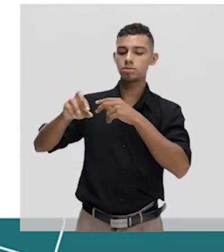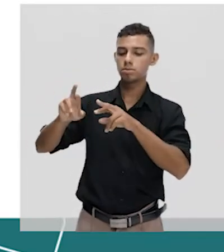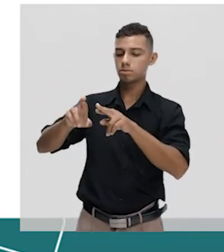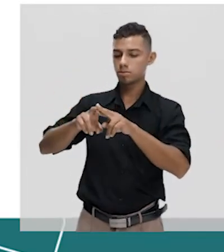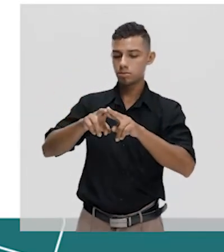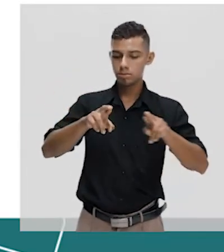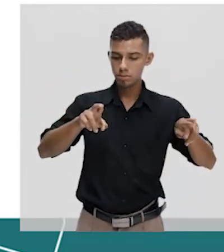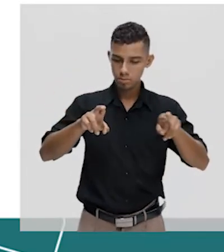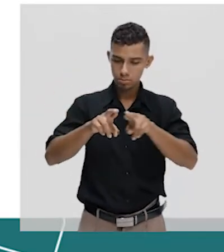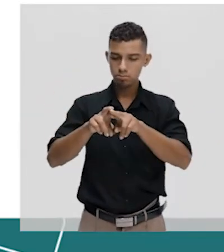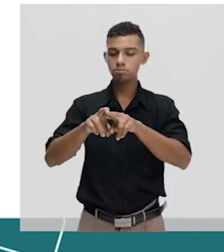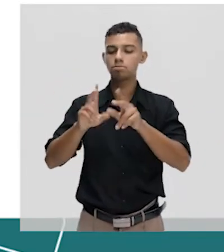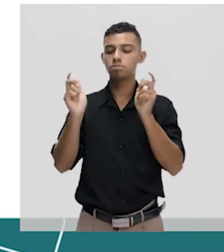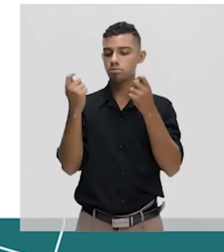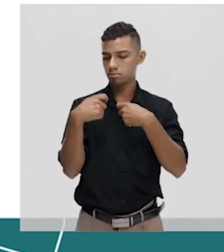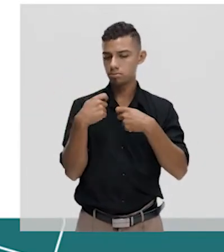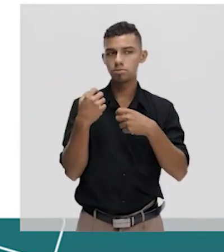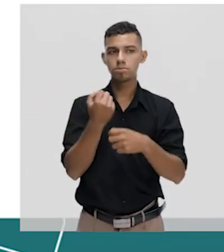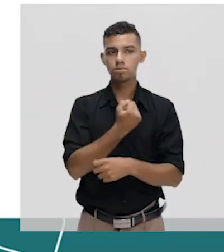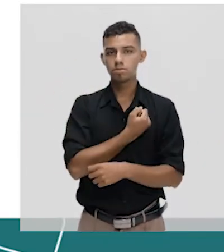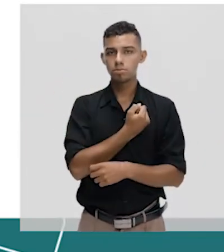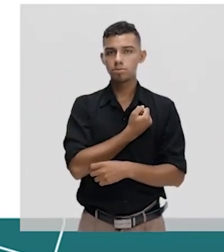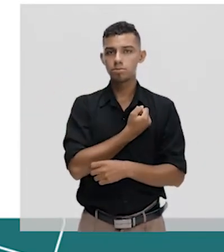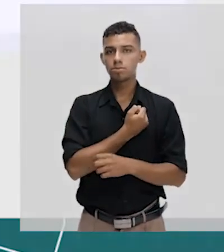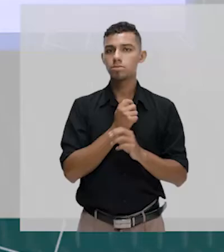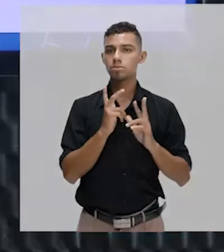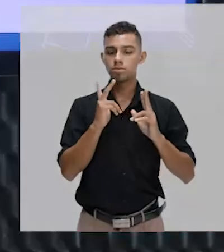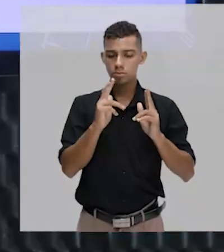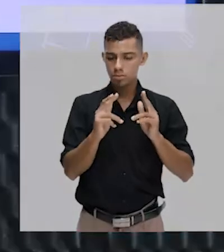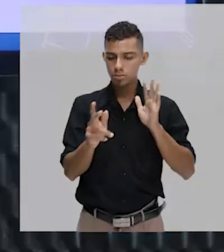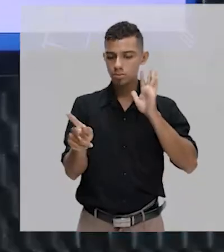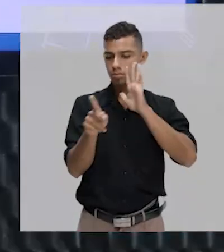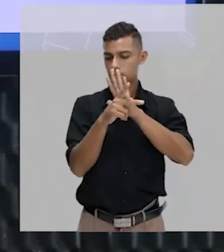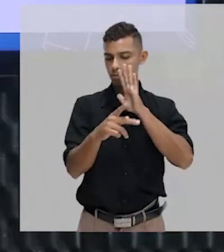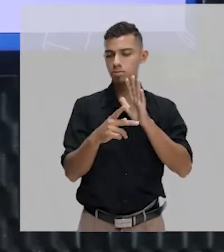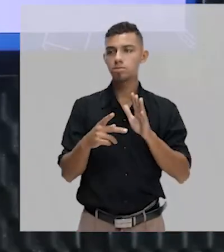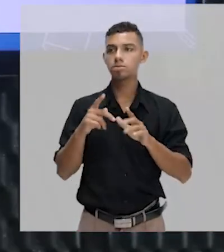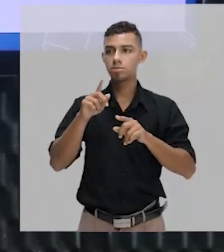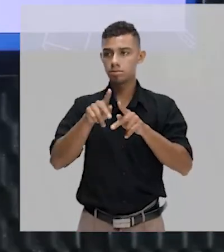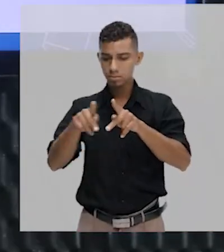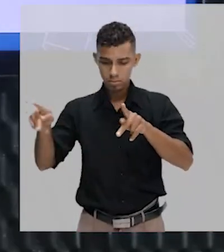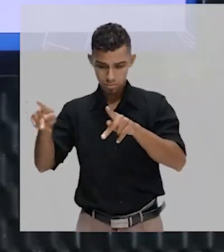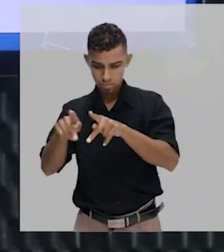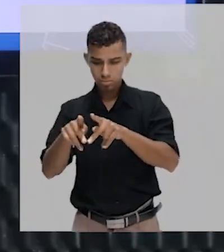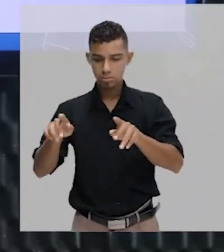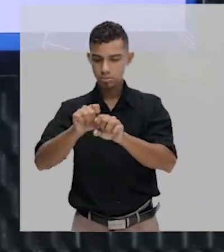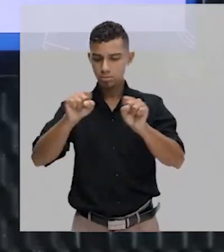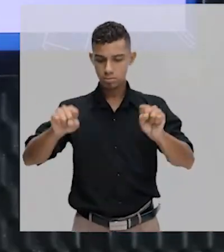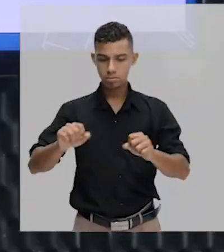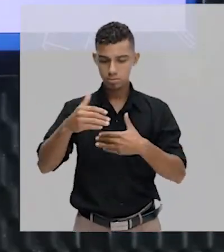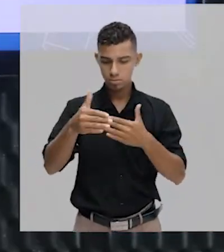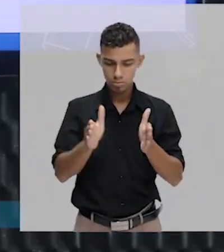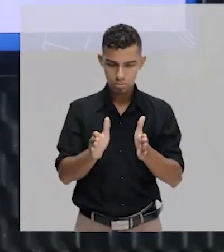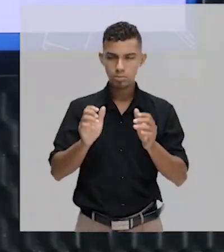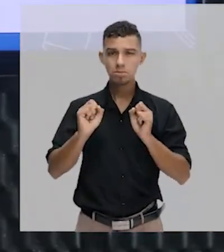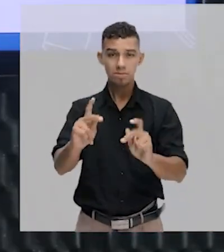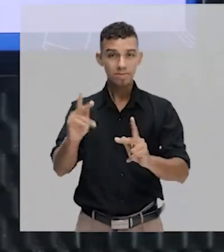ser numericamente igual ao somatório das massas dos produtos em um sistema fechado.